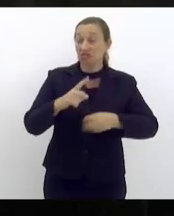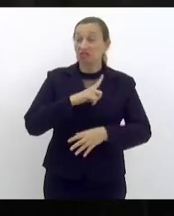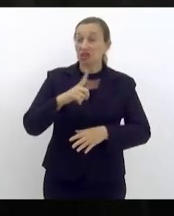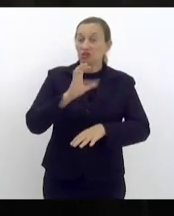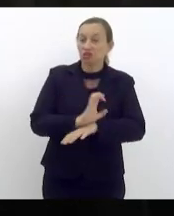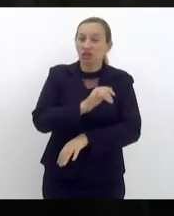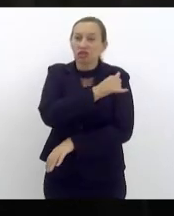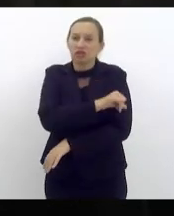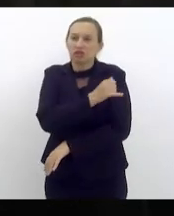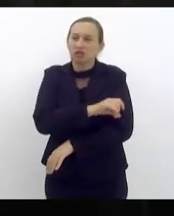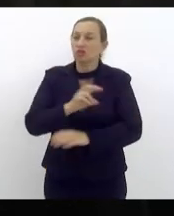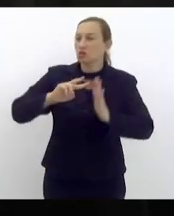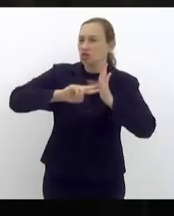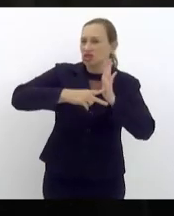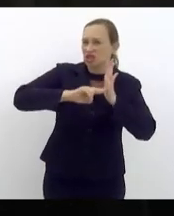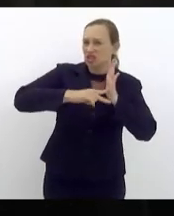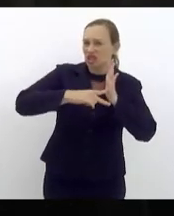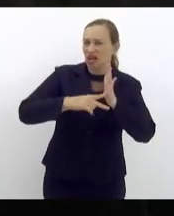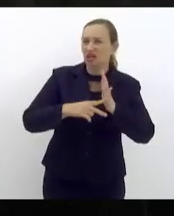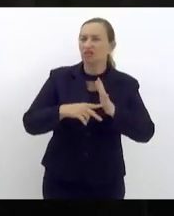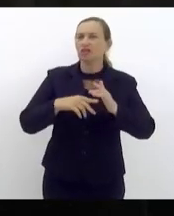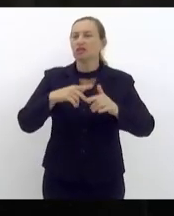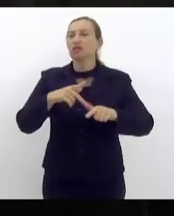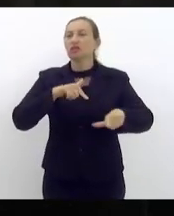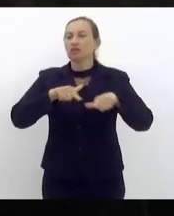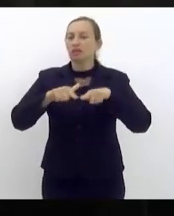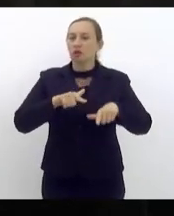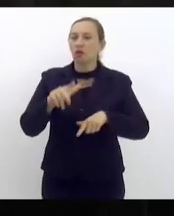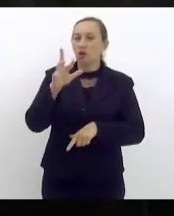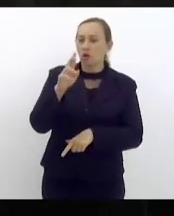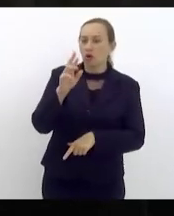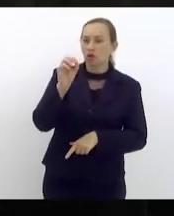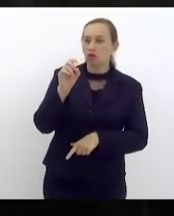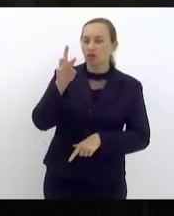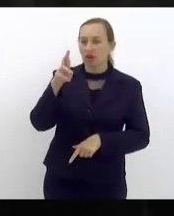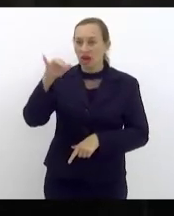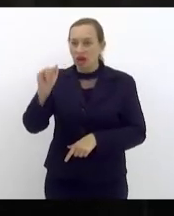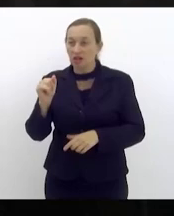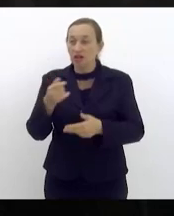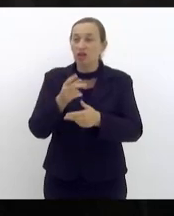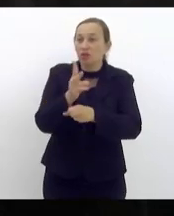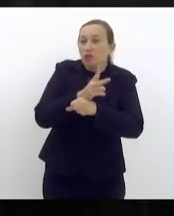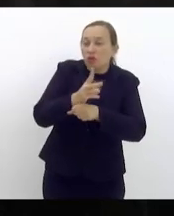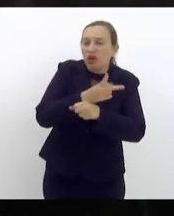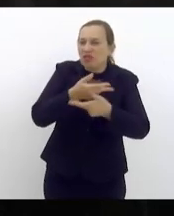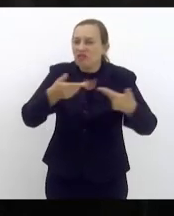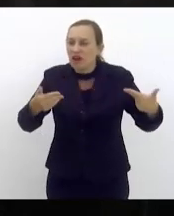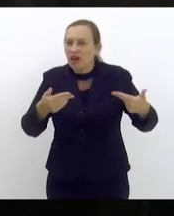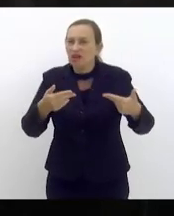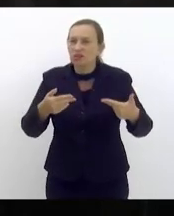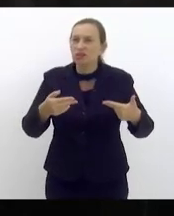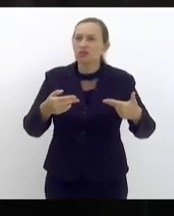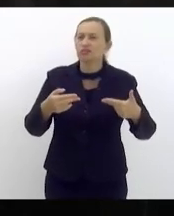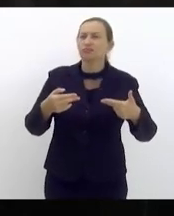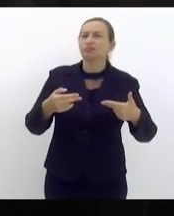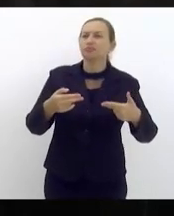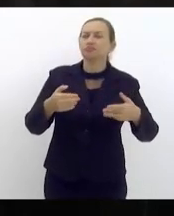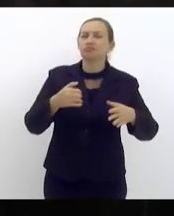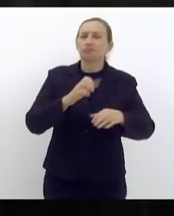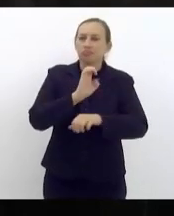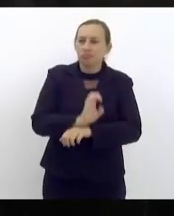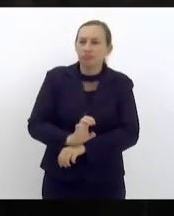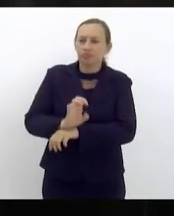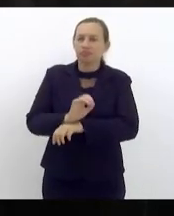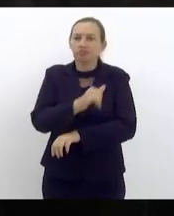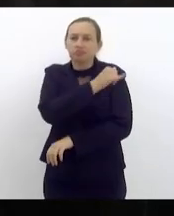tiveram Sindicato dos Trabalhadores Rodoviários de Petrópolis vou procurar vários sindicatos trabalhadores rodoviários por todo o estado